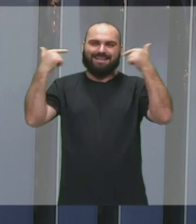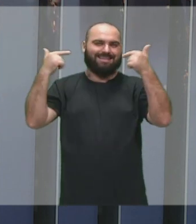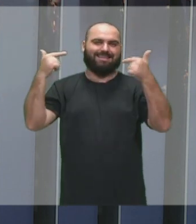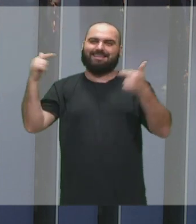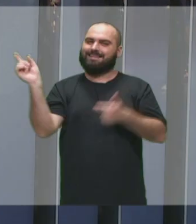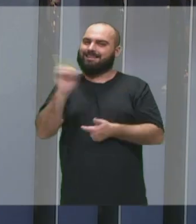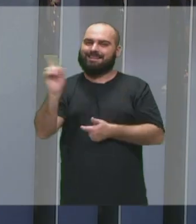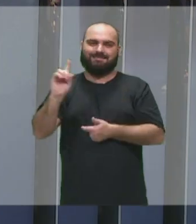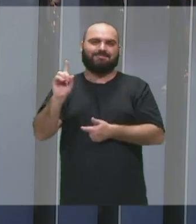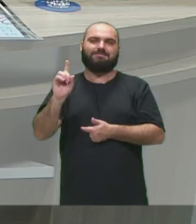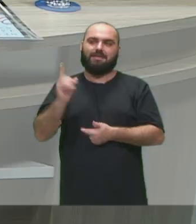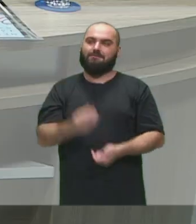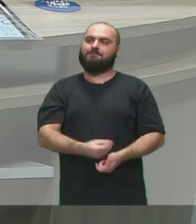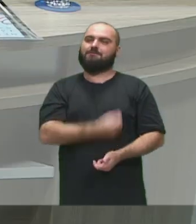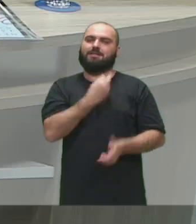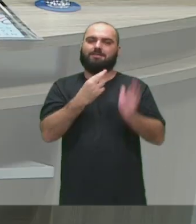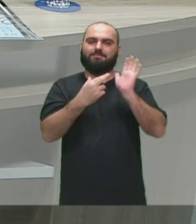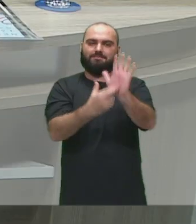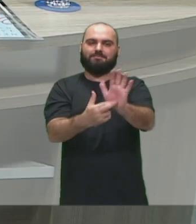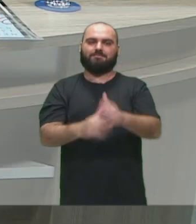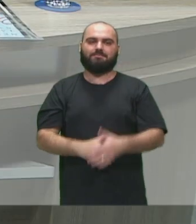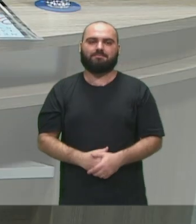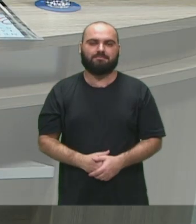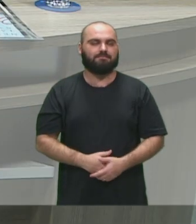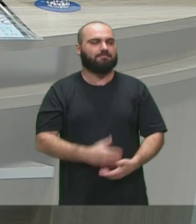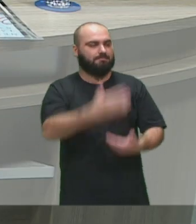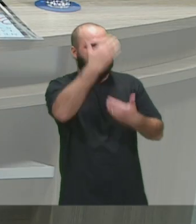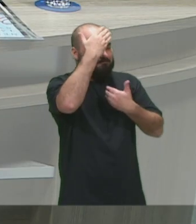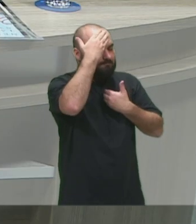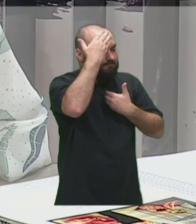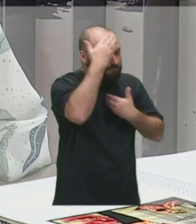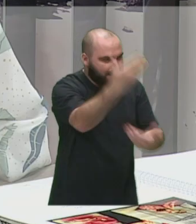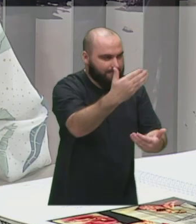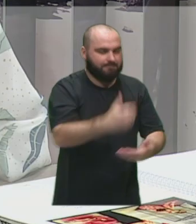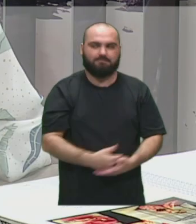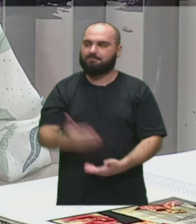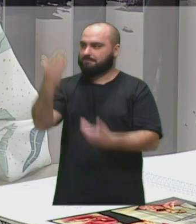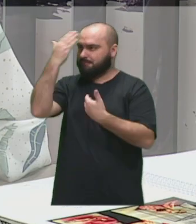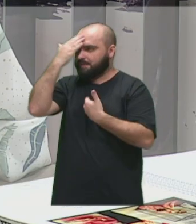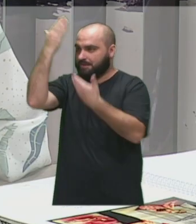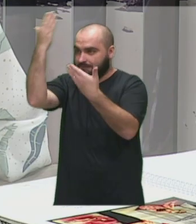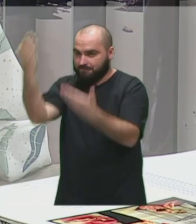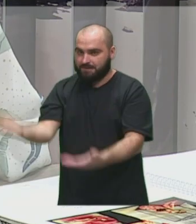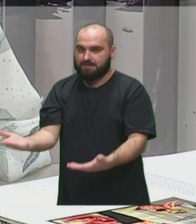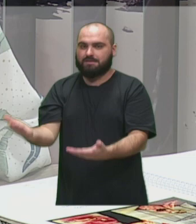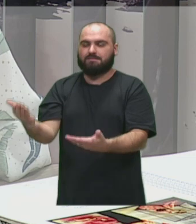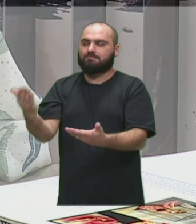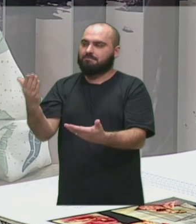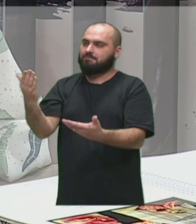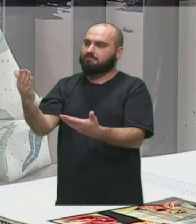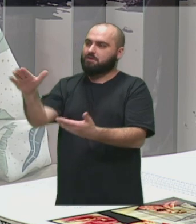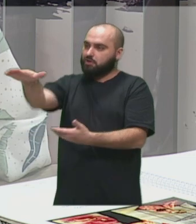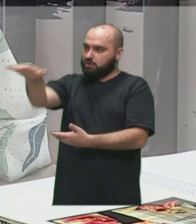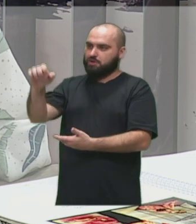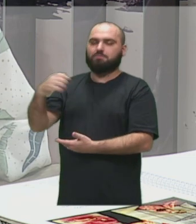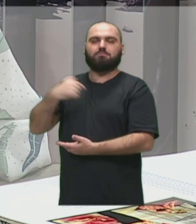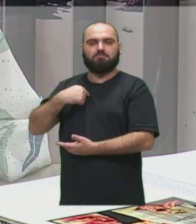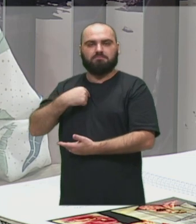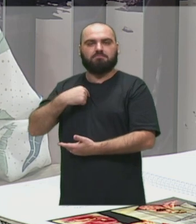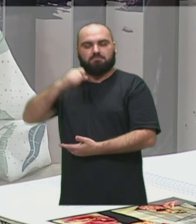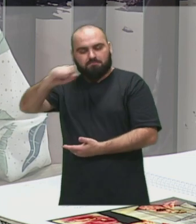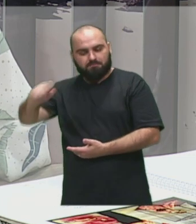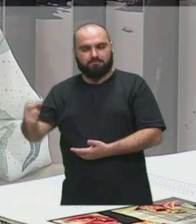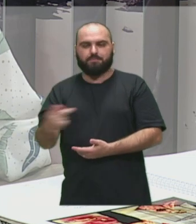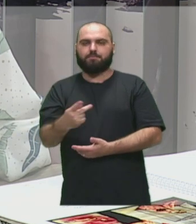arte é uma expressão da vida, né? Miriam, muitíssimo obrigada. Obrigada a você por me receber, por dar essa oportunidade